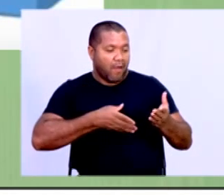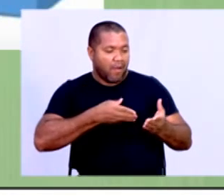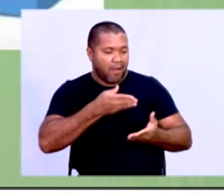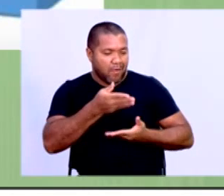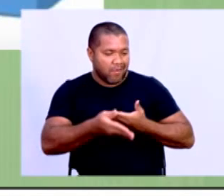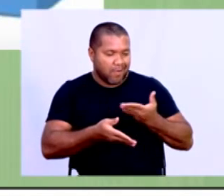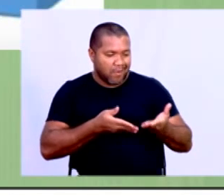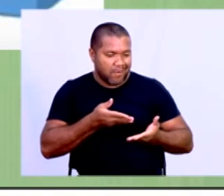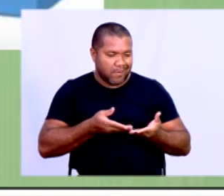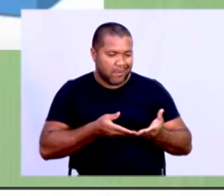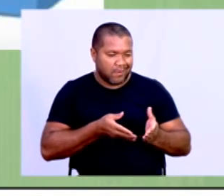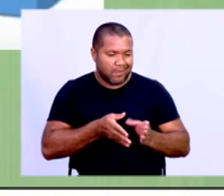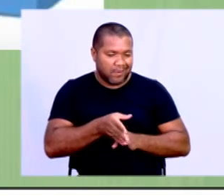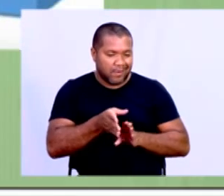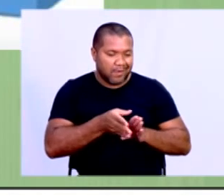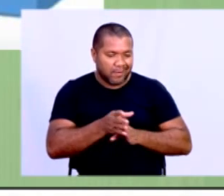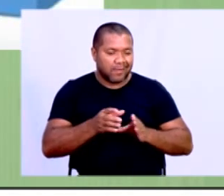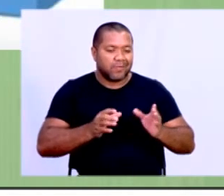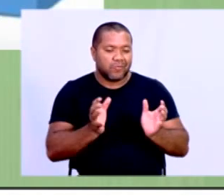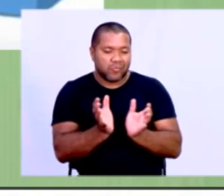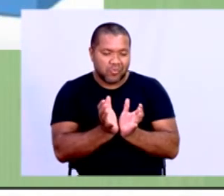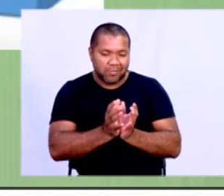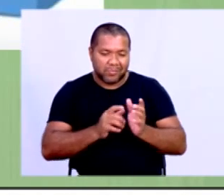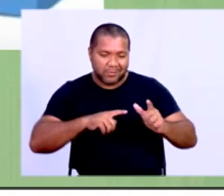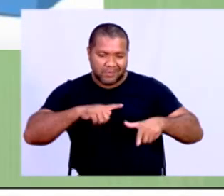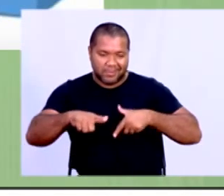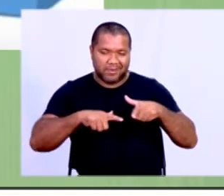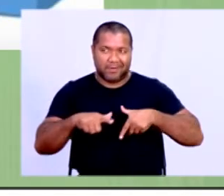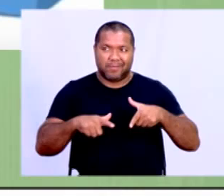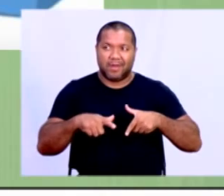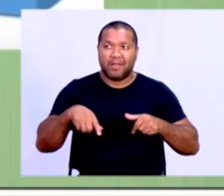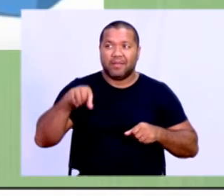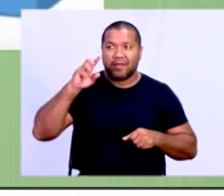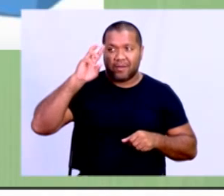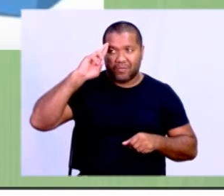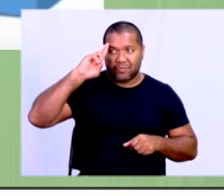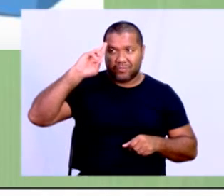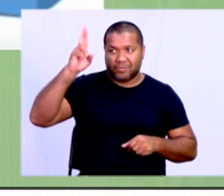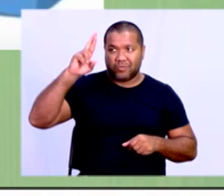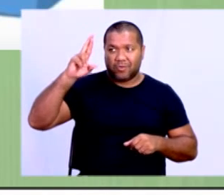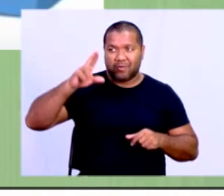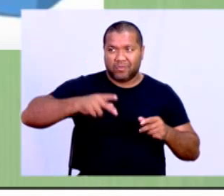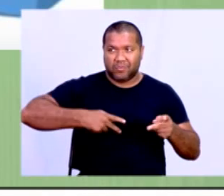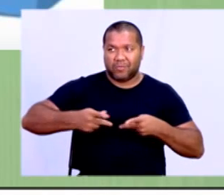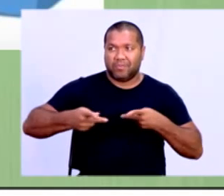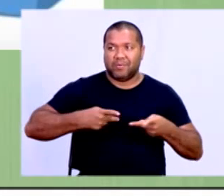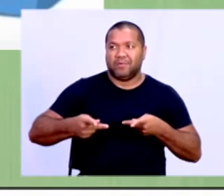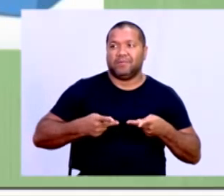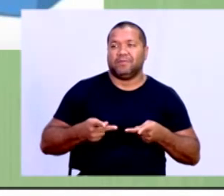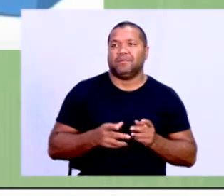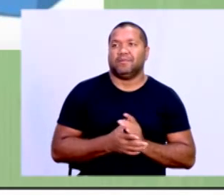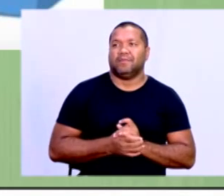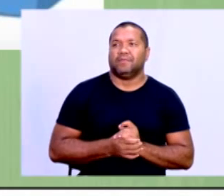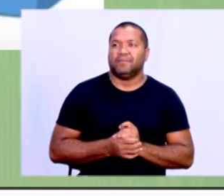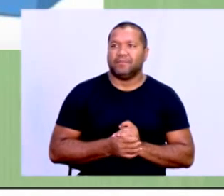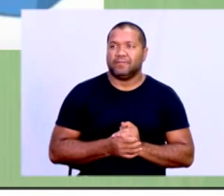Product Owner, que é o dono do projeto, é o dono do